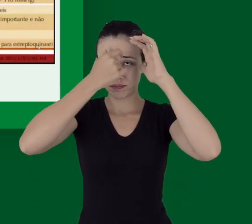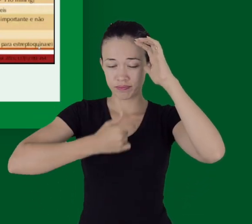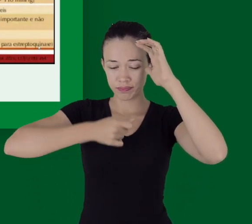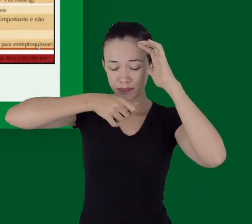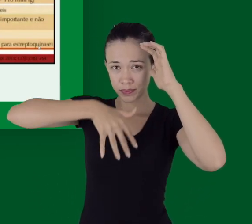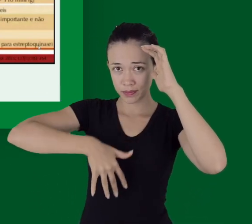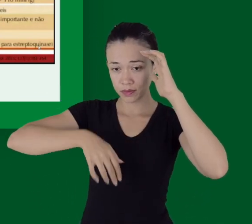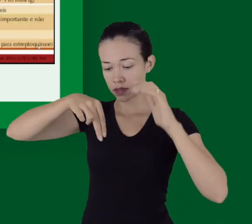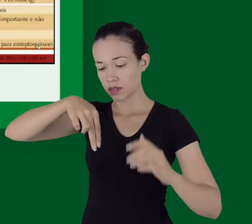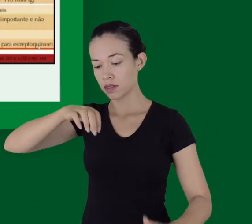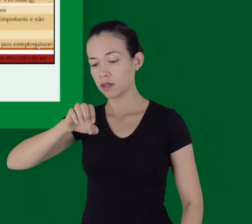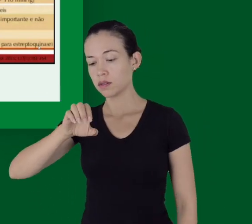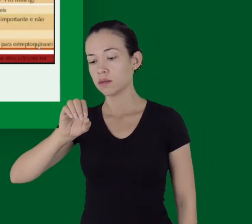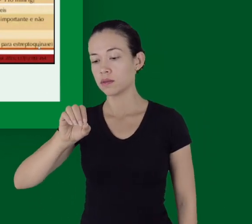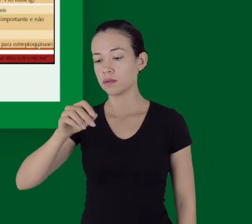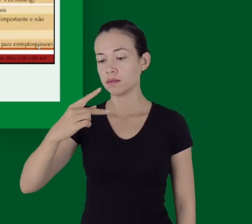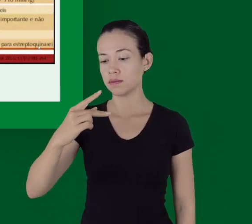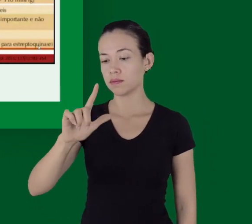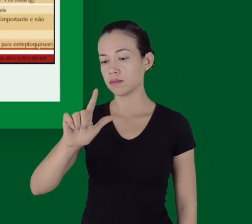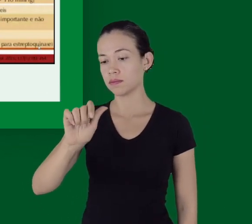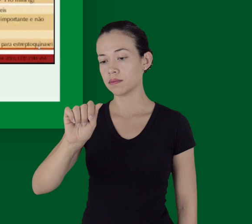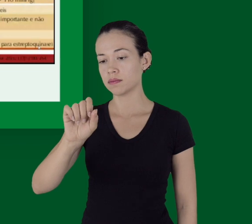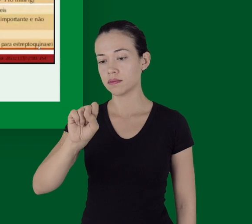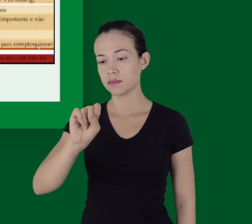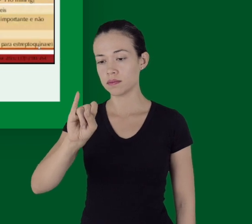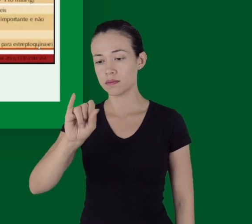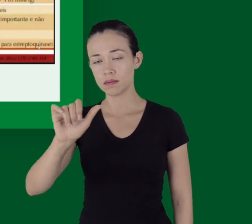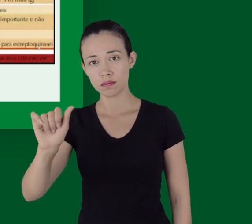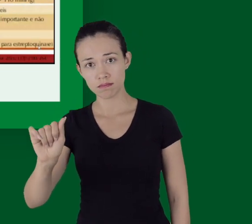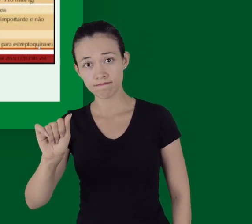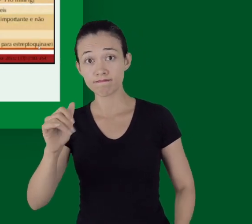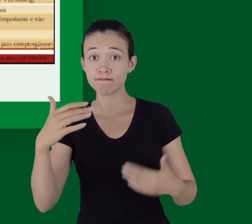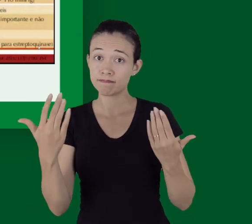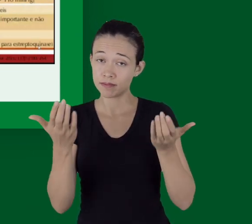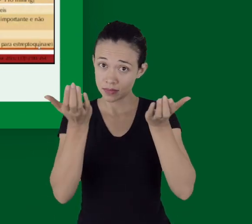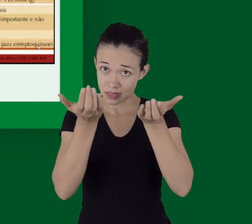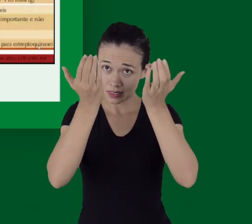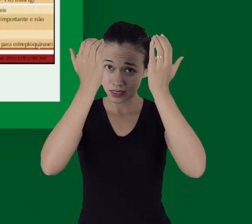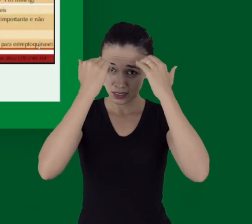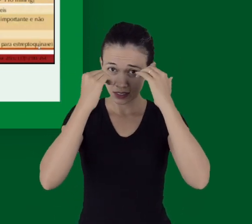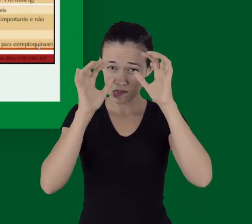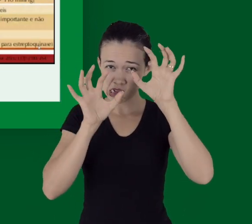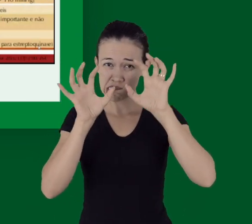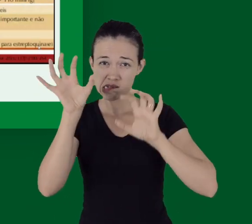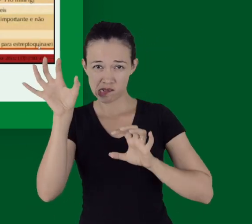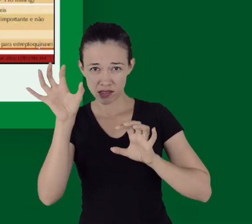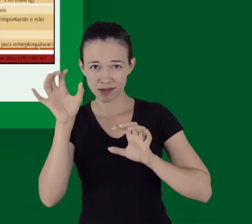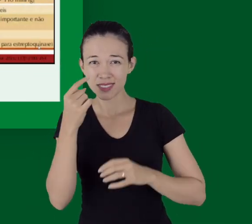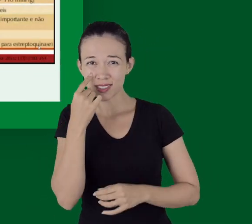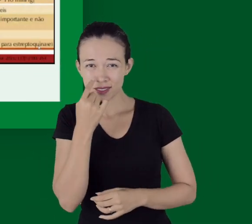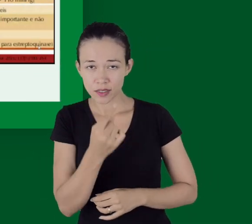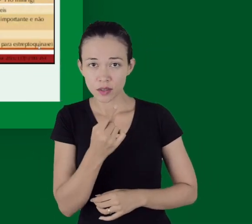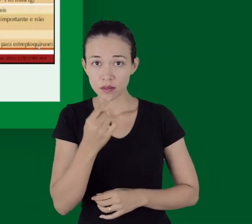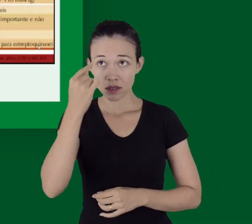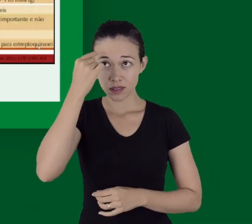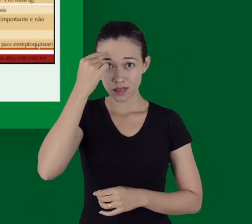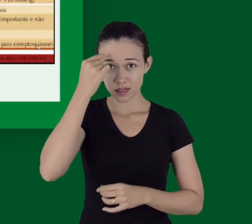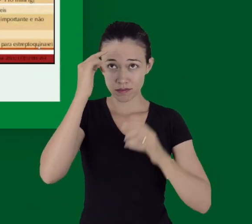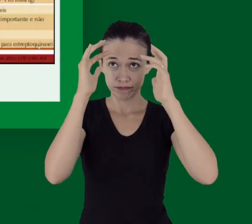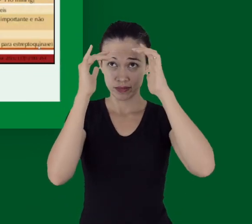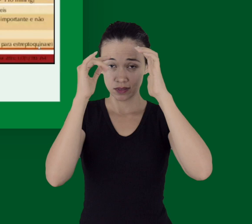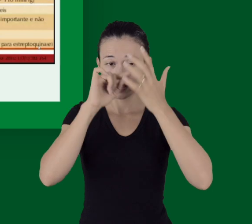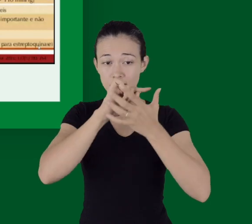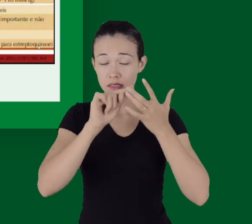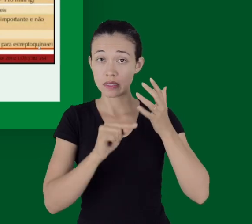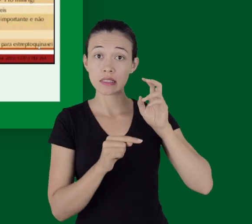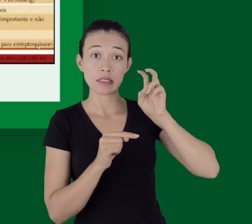né? Neoplasia do sistema nervoso central e má formação. Então, são 5 na cabeça e 2 fora. Dissecção